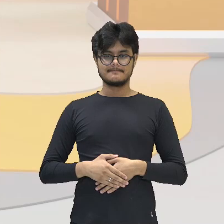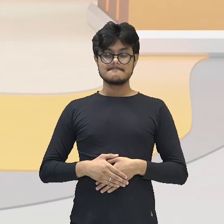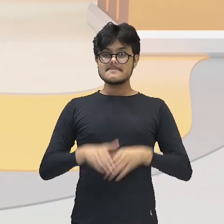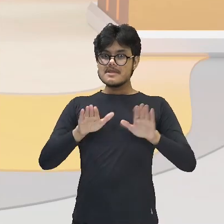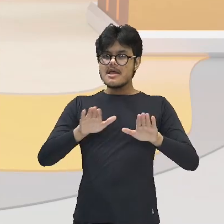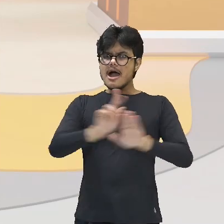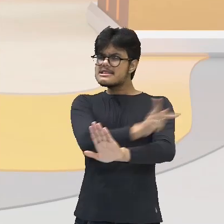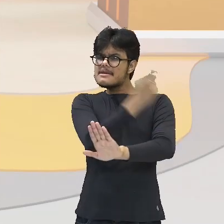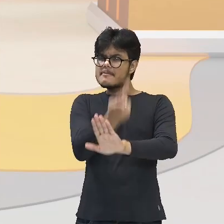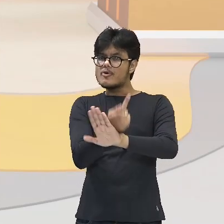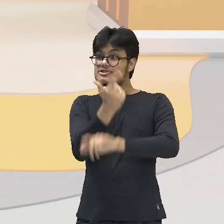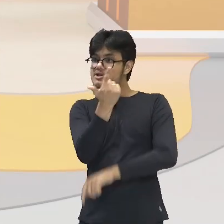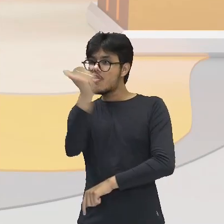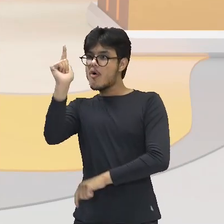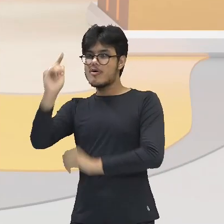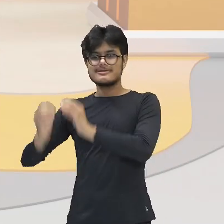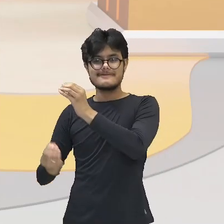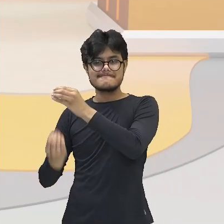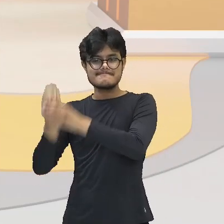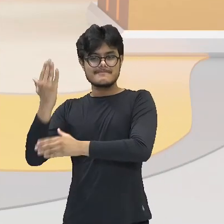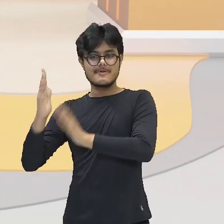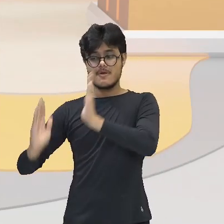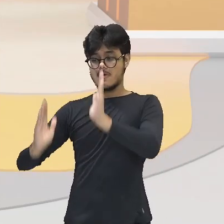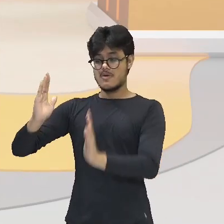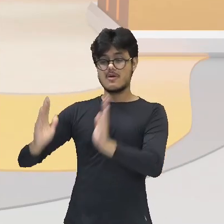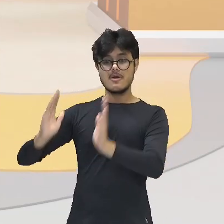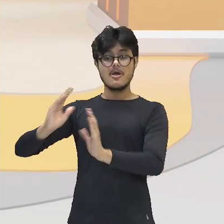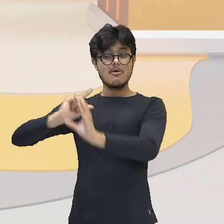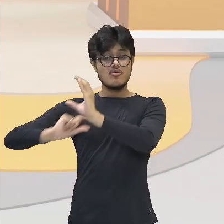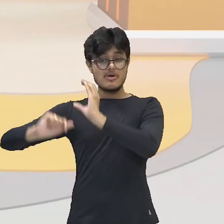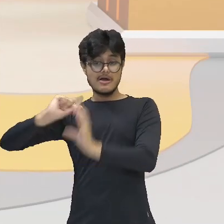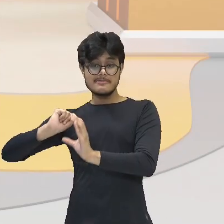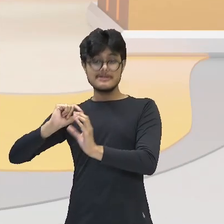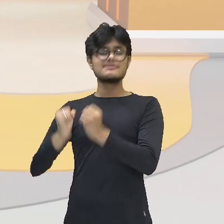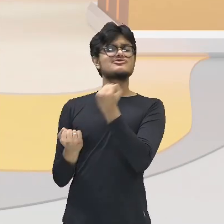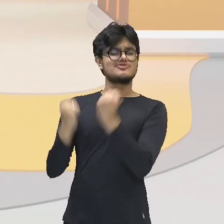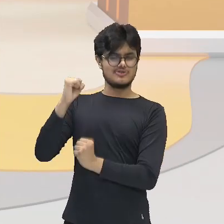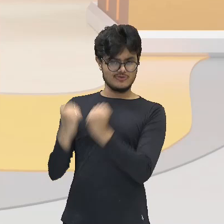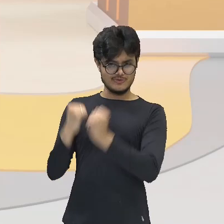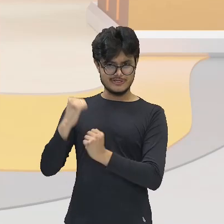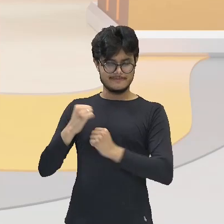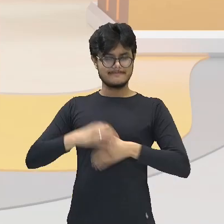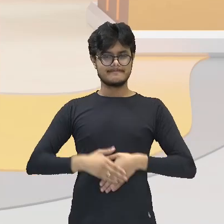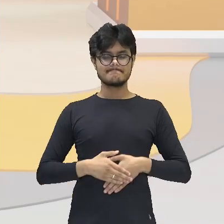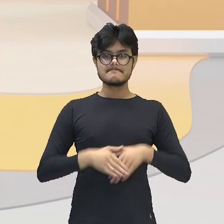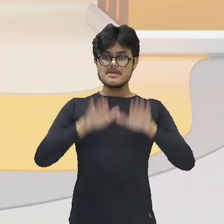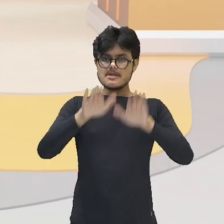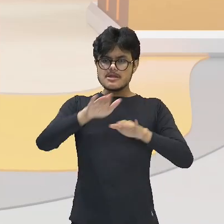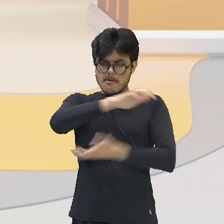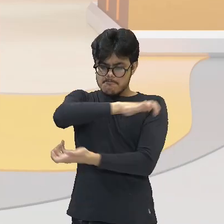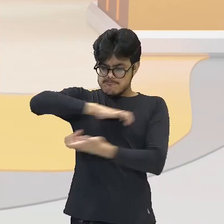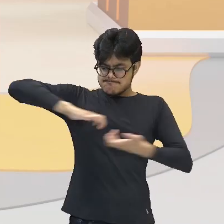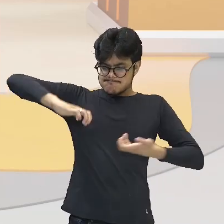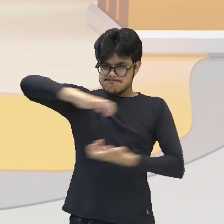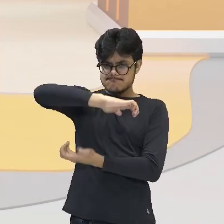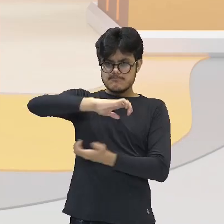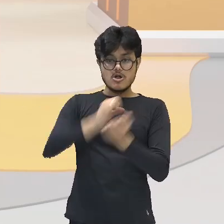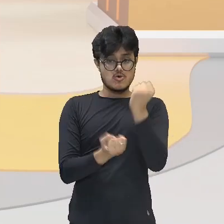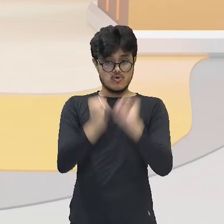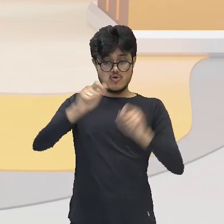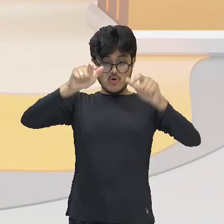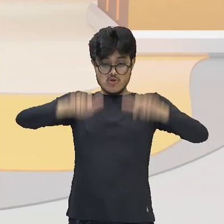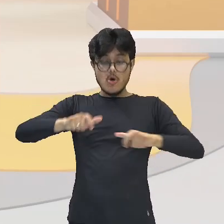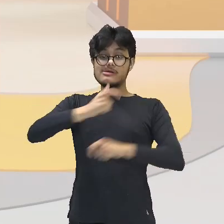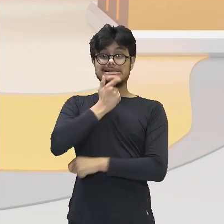fase do capitalismo, que nós temos o capitalismo industrial. E a Revolução Industrial lá na Inglaterra, ela